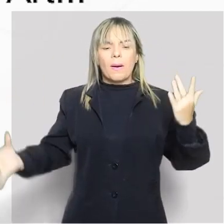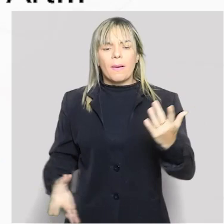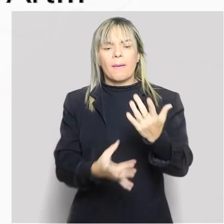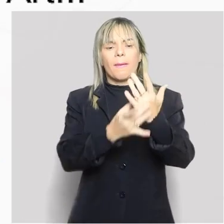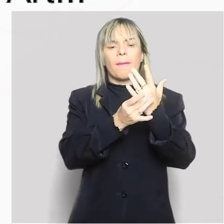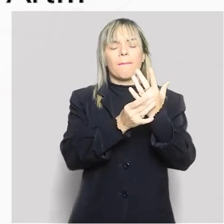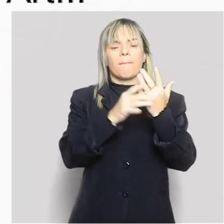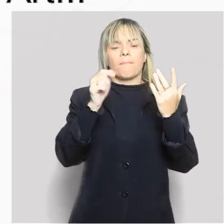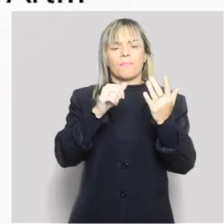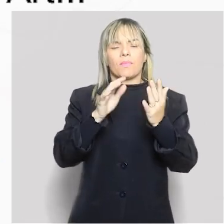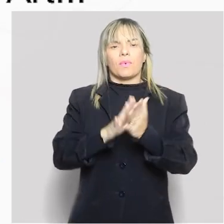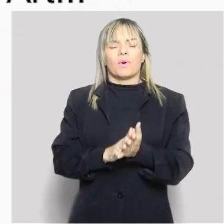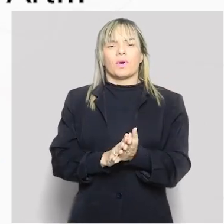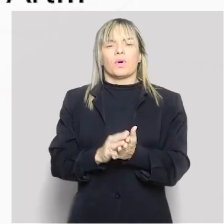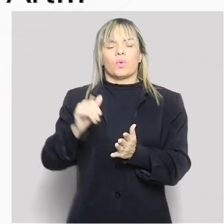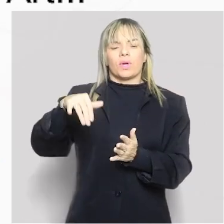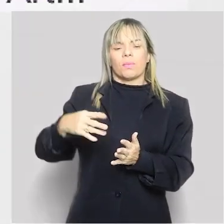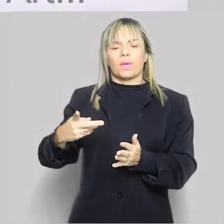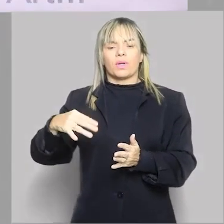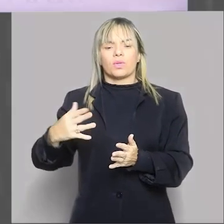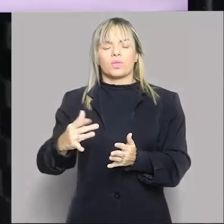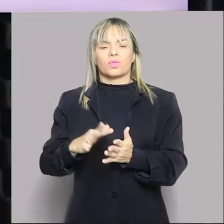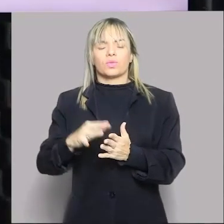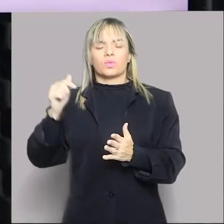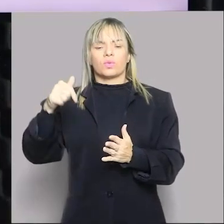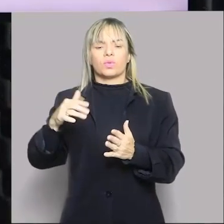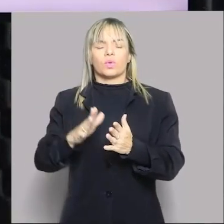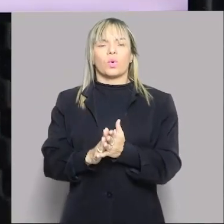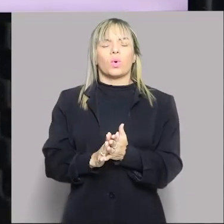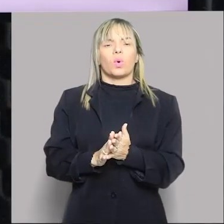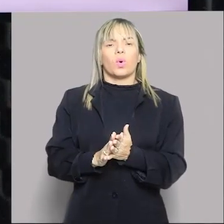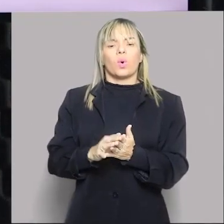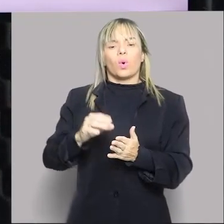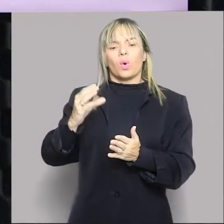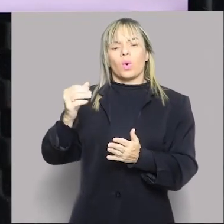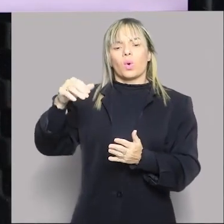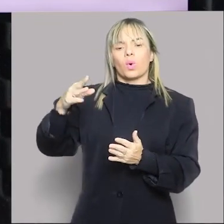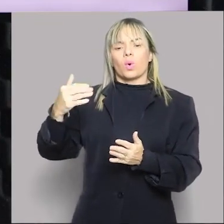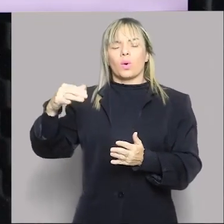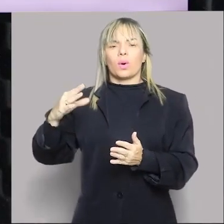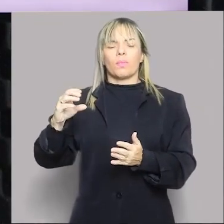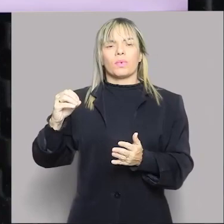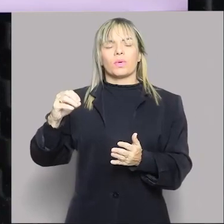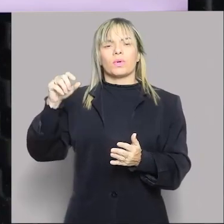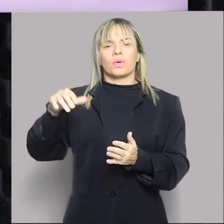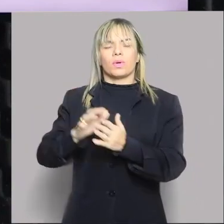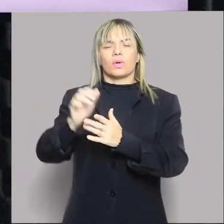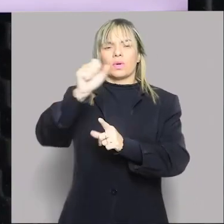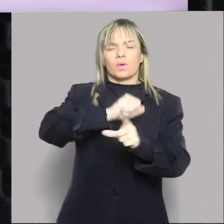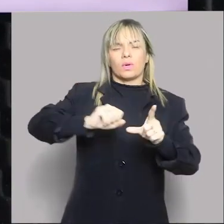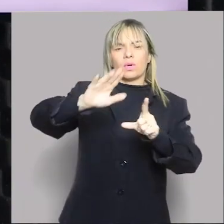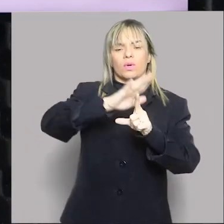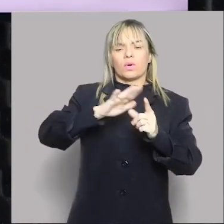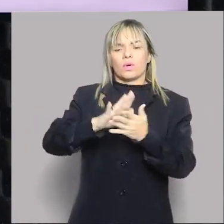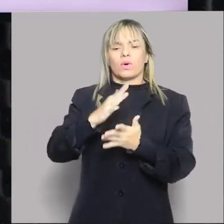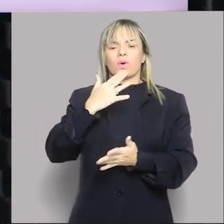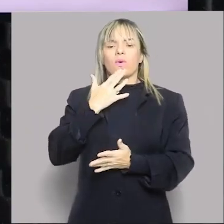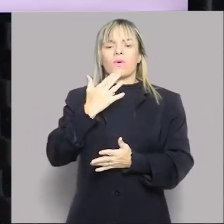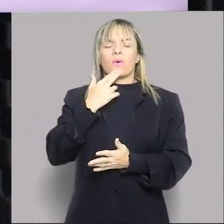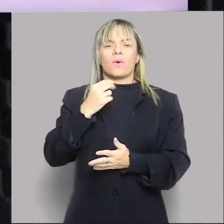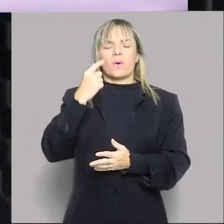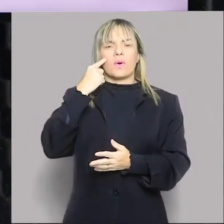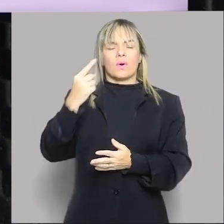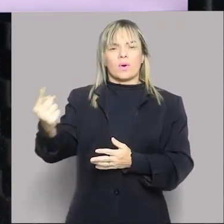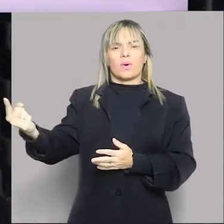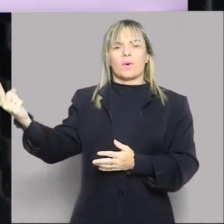o impressionismo, que a gente já falou, o cubismo. Professor, onde é que eu vou achar isso? Corre lá na plataforma Gonçalves Dias, lá no YouTube. Nossa,